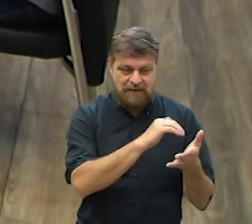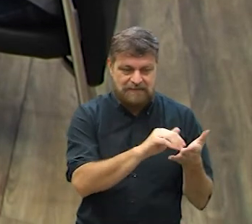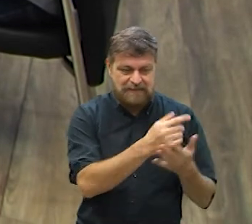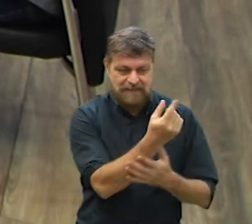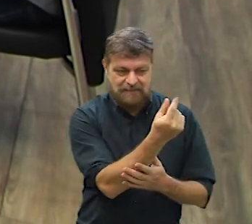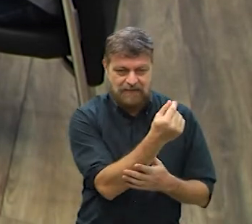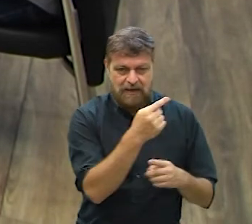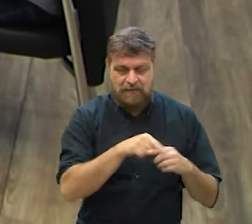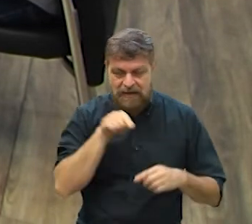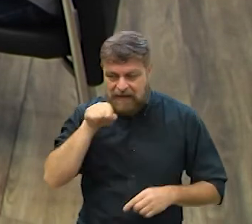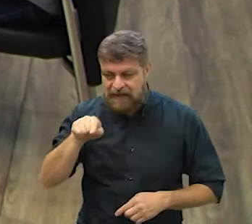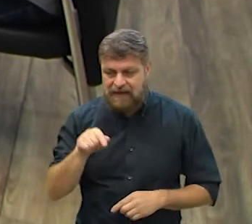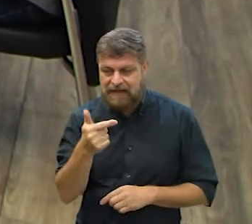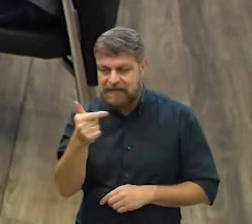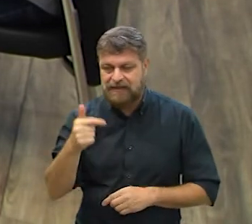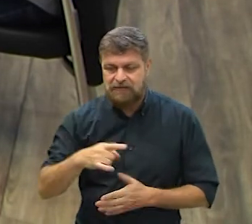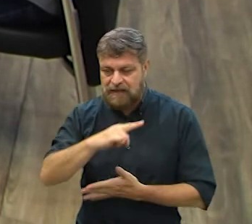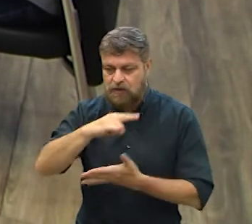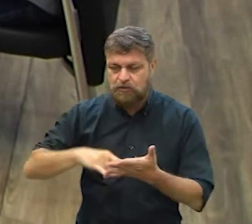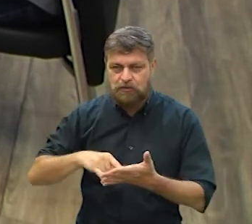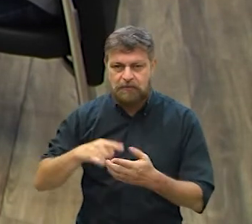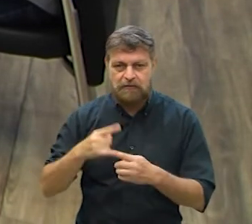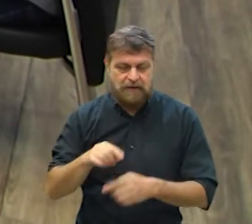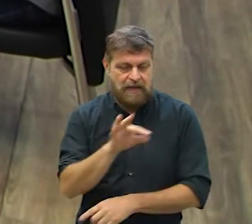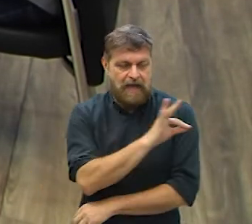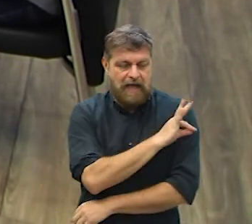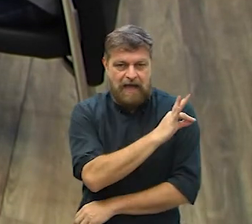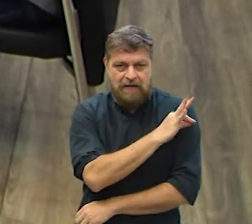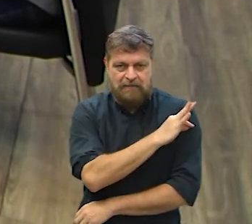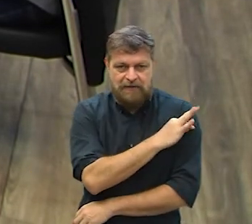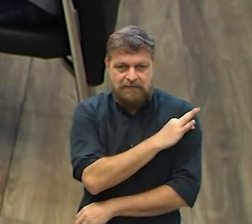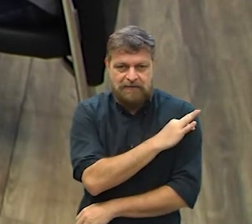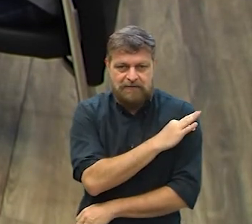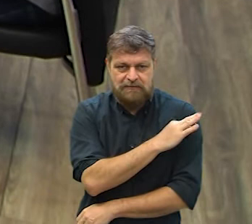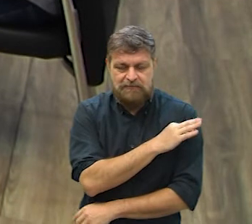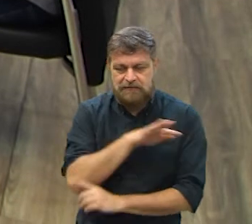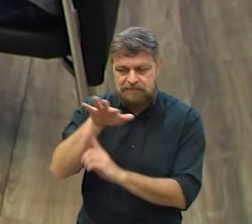a Coab não pode ter uma certidão negativa, porque a prefeitura colocou ele